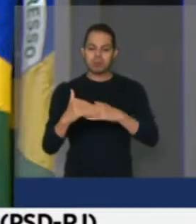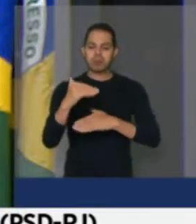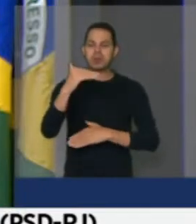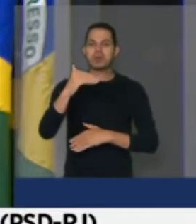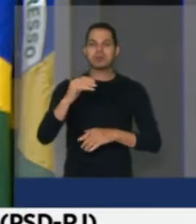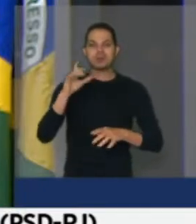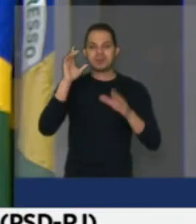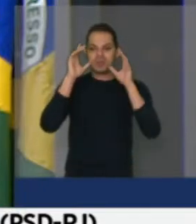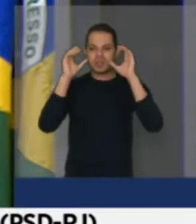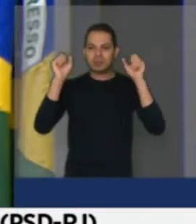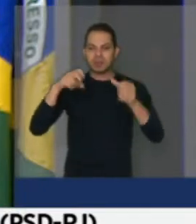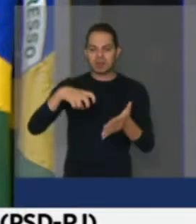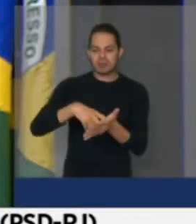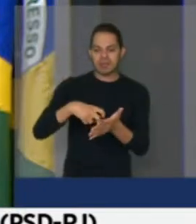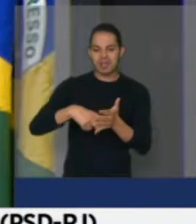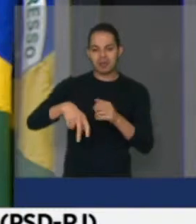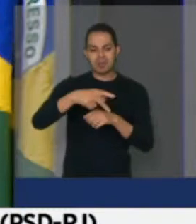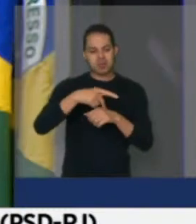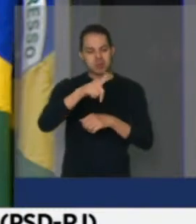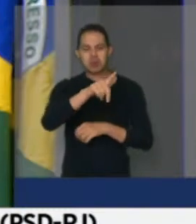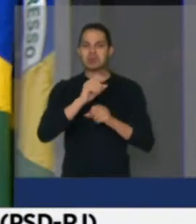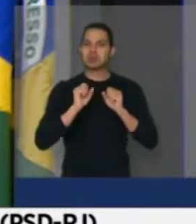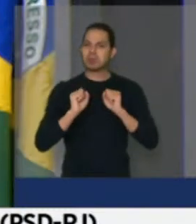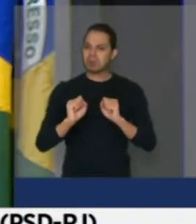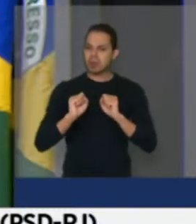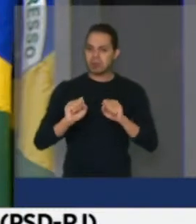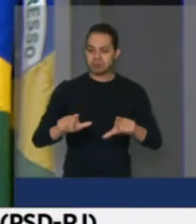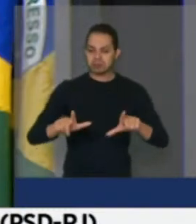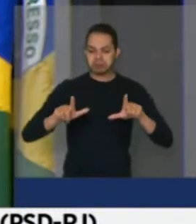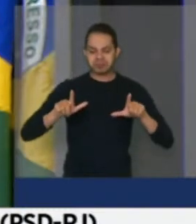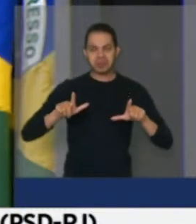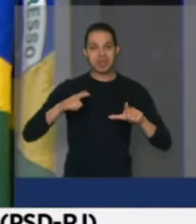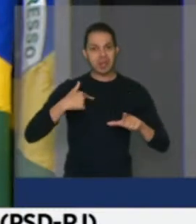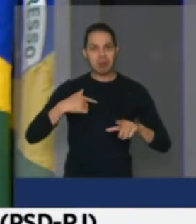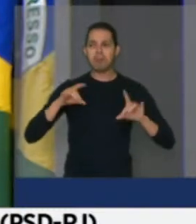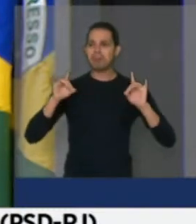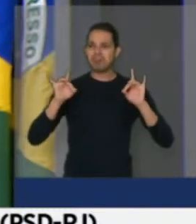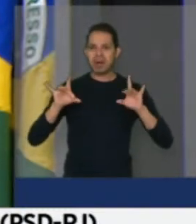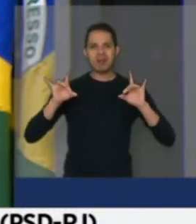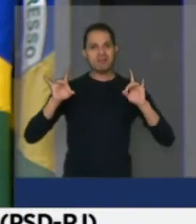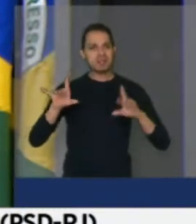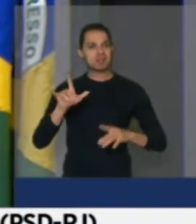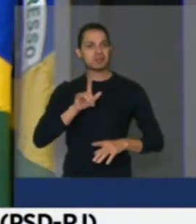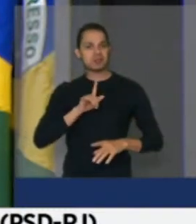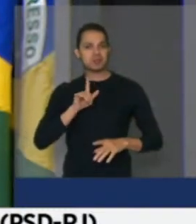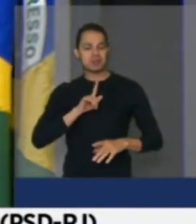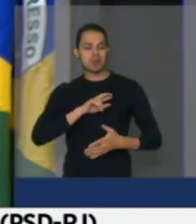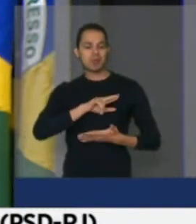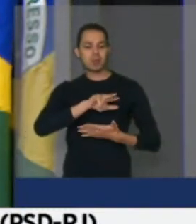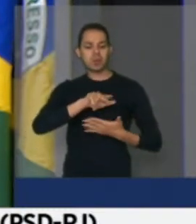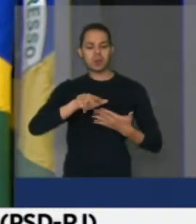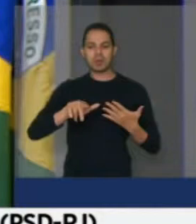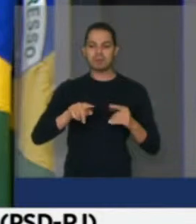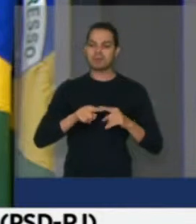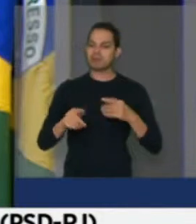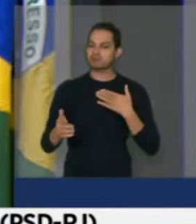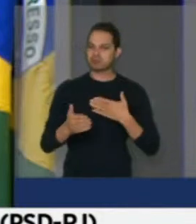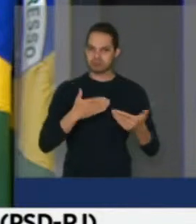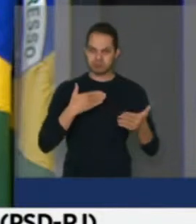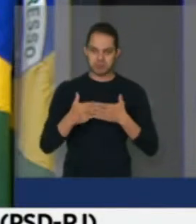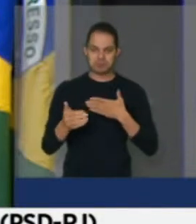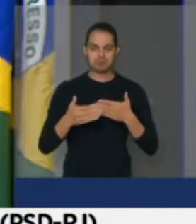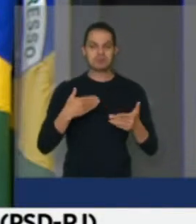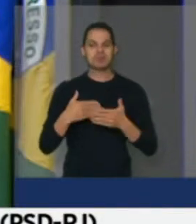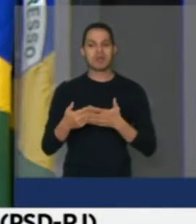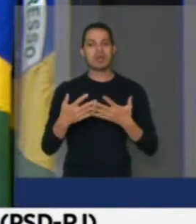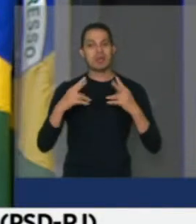Tribunal Penal Internacional, em Haia. Sou privilegiado. O que não me impede de,